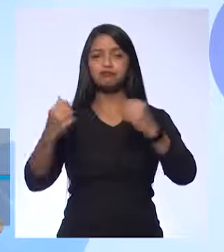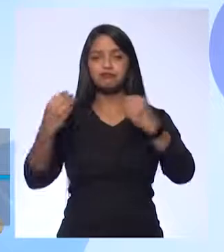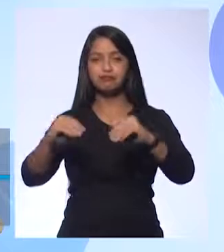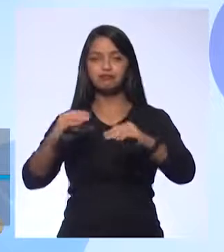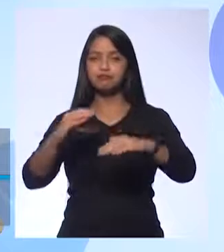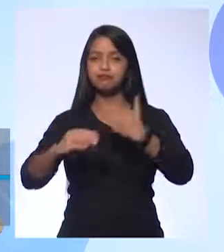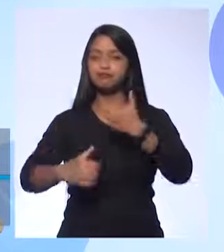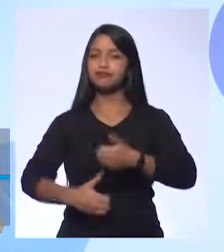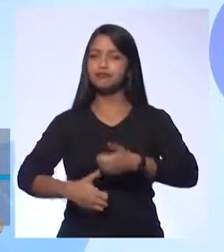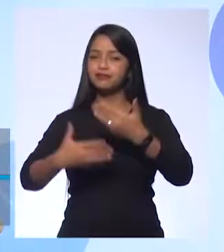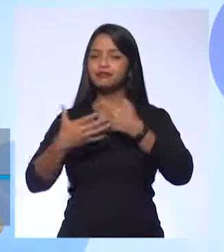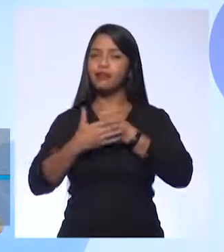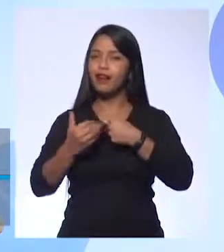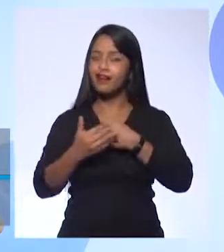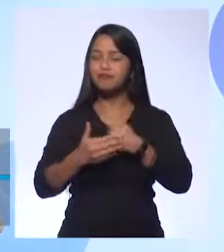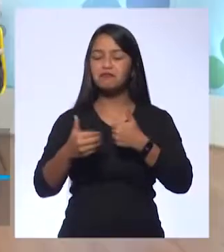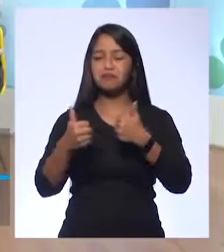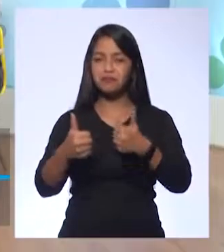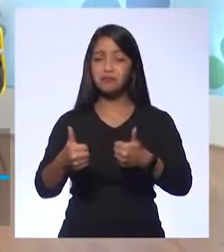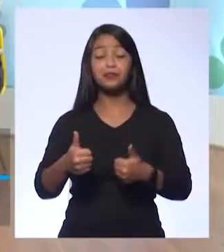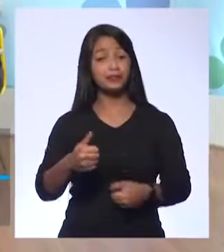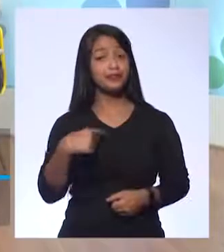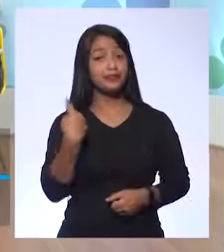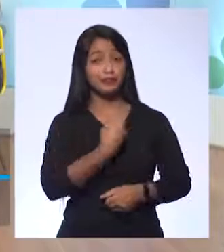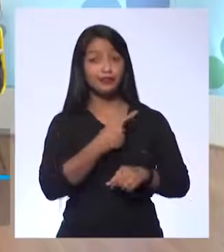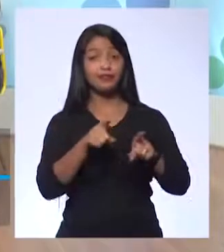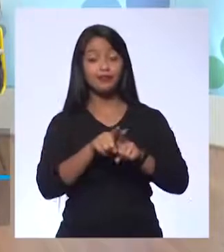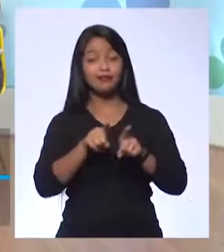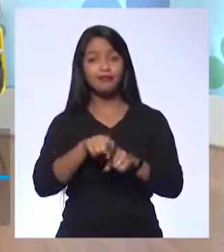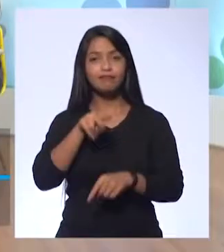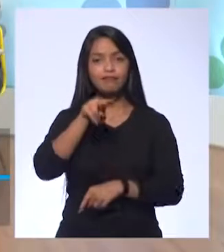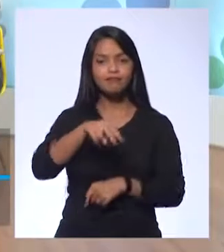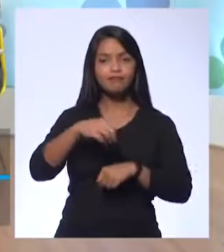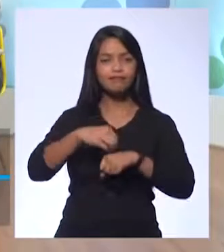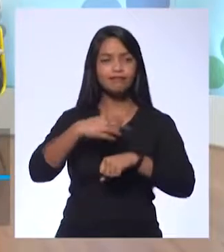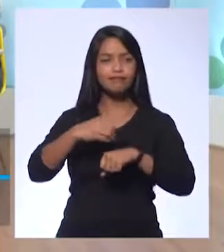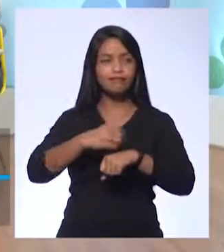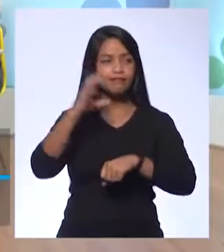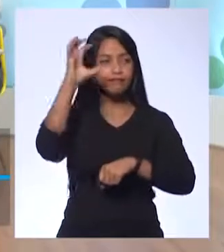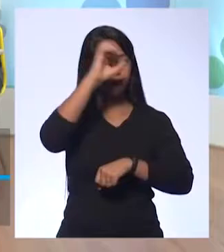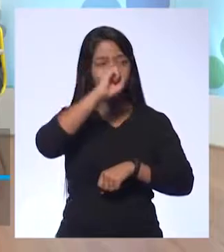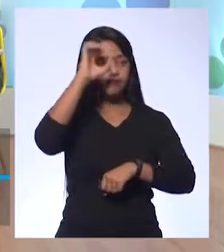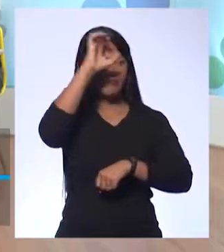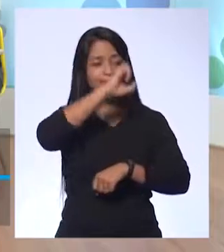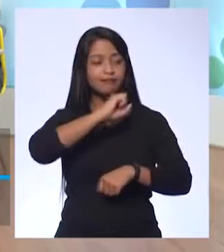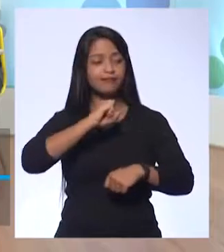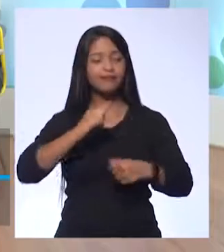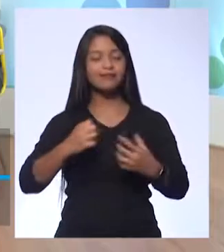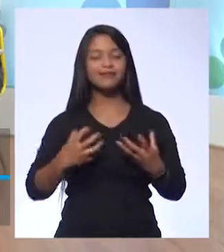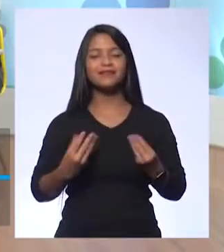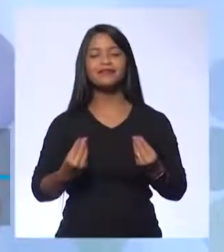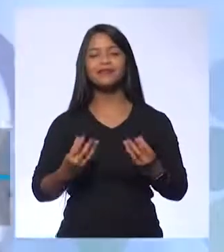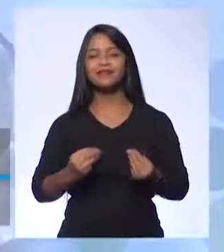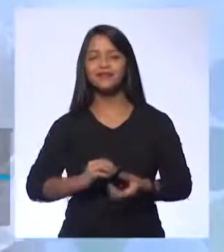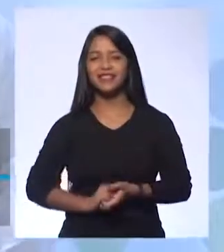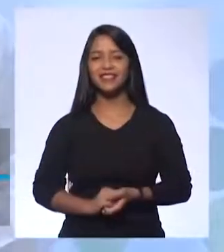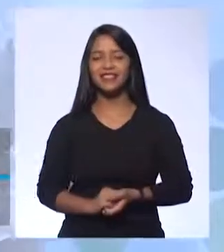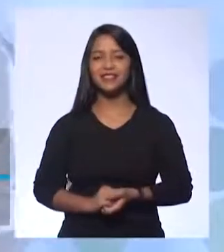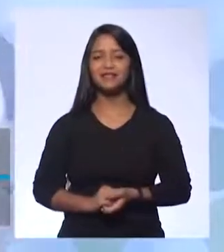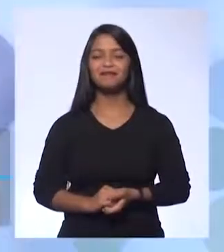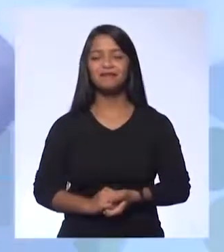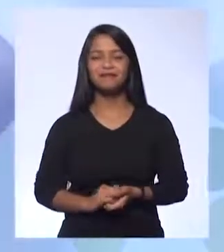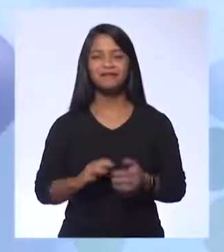muito bacana, muito carinhosa. E nós também aprendemos muito, né, professor? Com certeza. E a gente aprende demais com vocês também. Gente, então tem aí